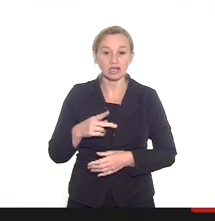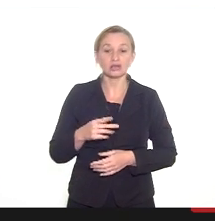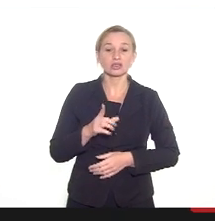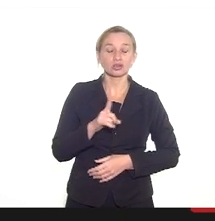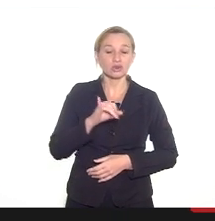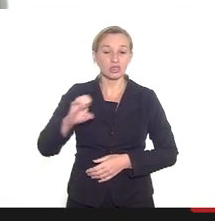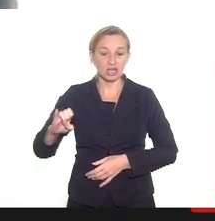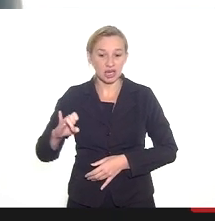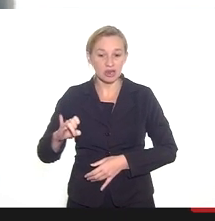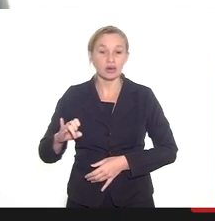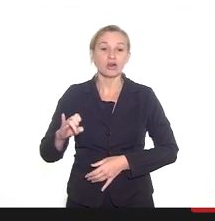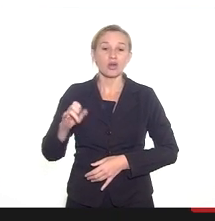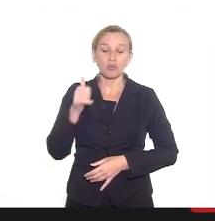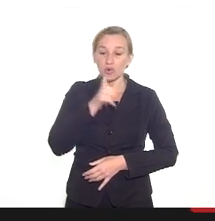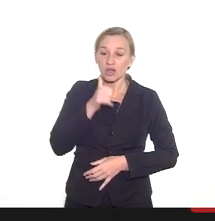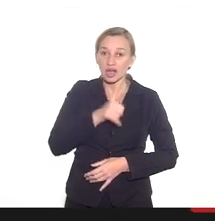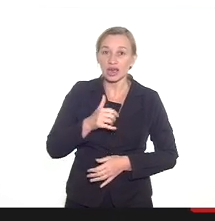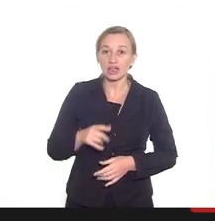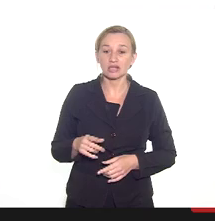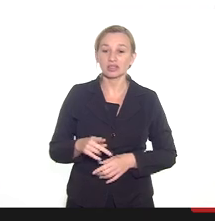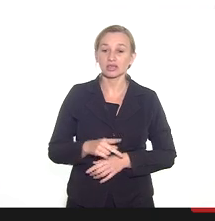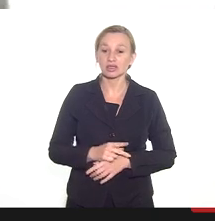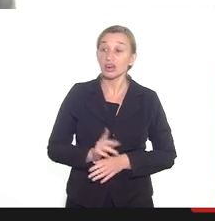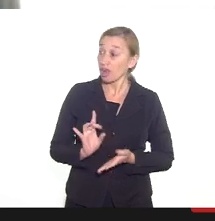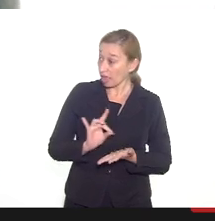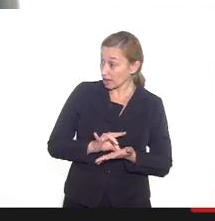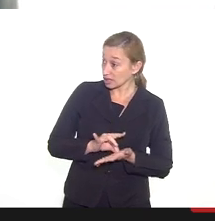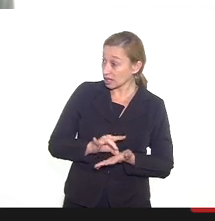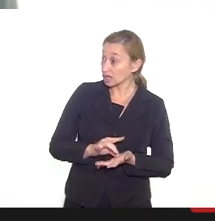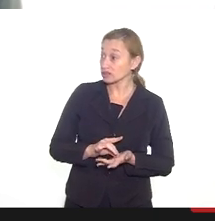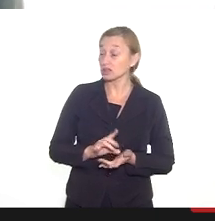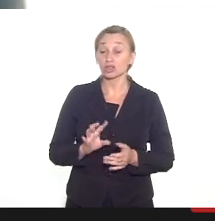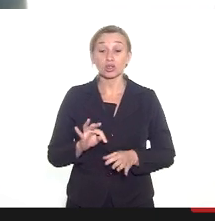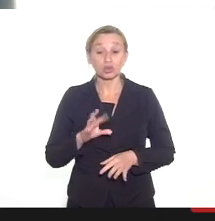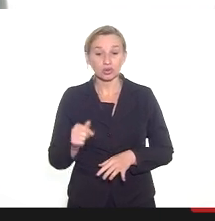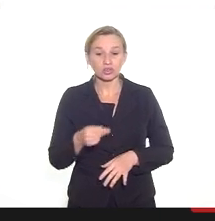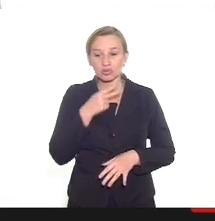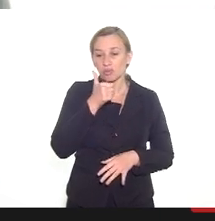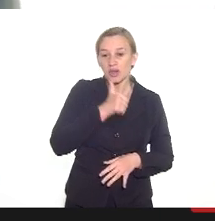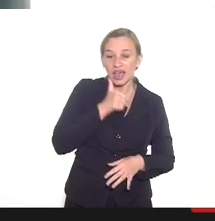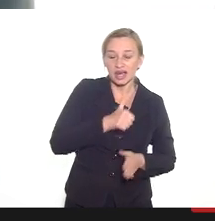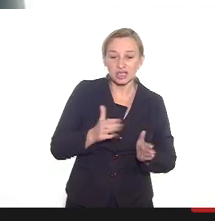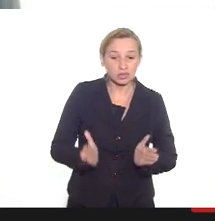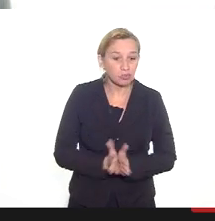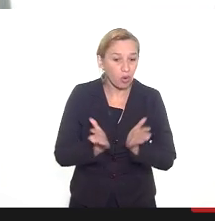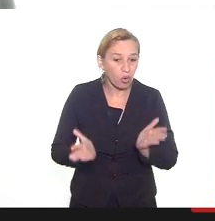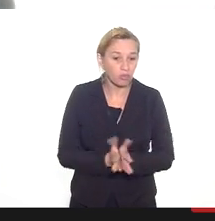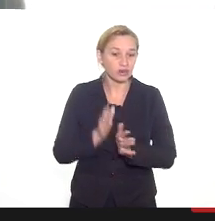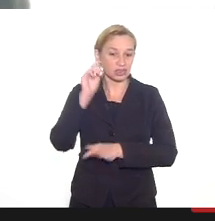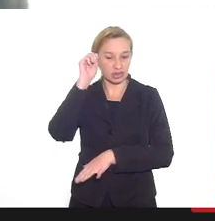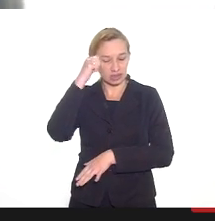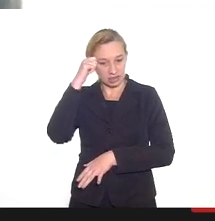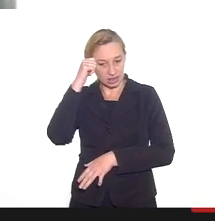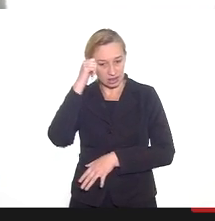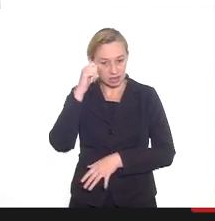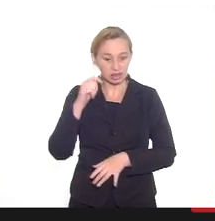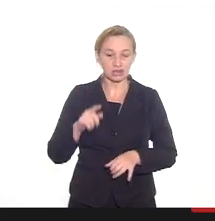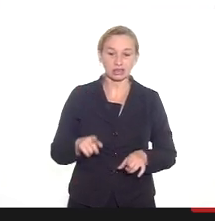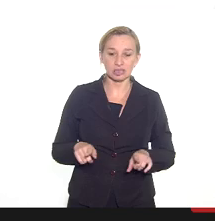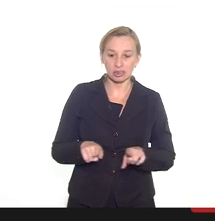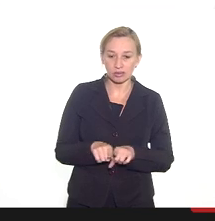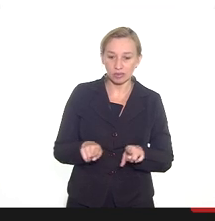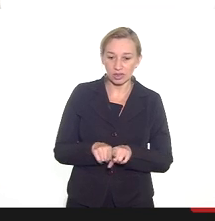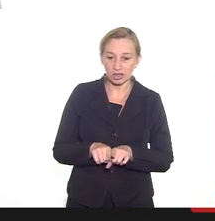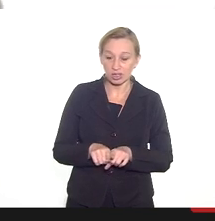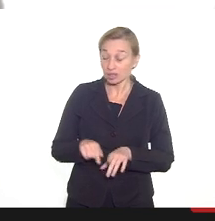Mulher, né? Confirmam essa realidade, sobretudo das mulheres pobres, das negras e das residentes de